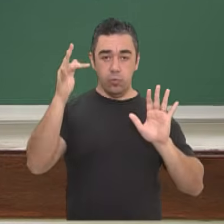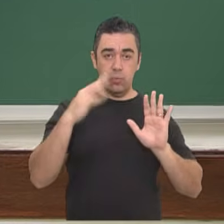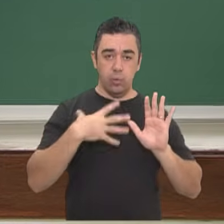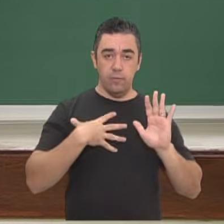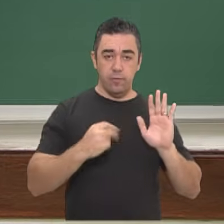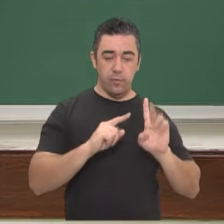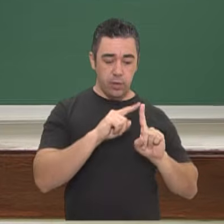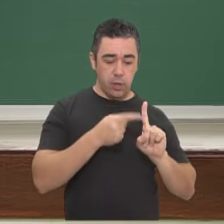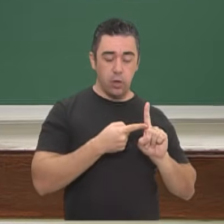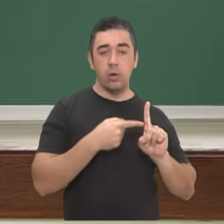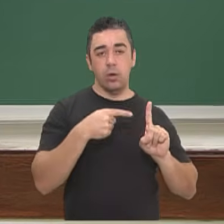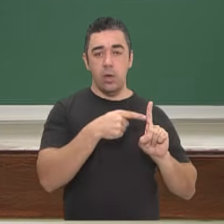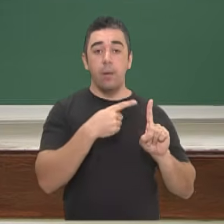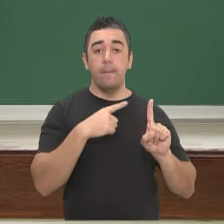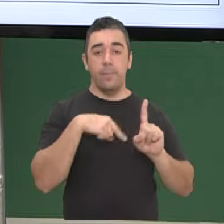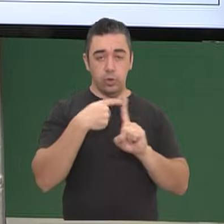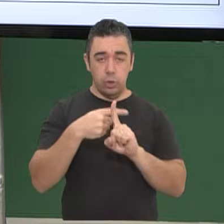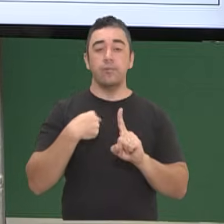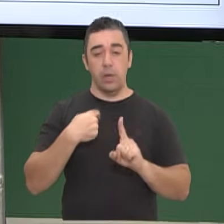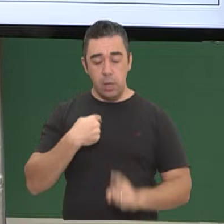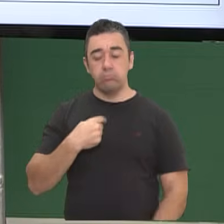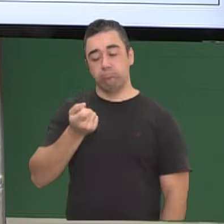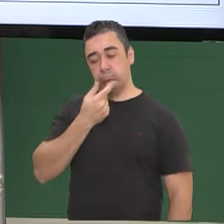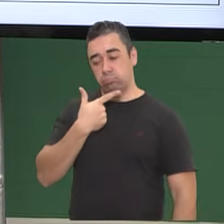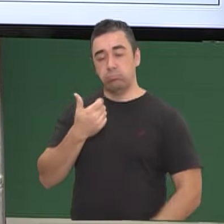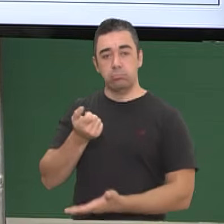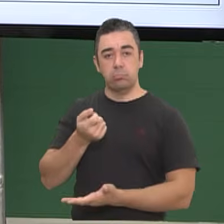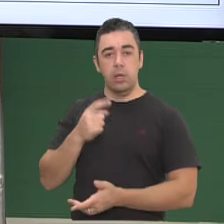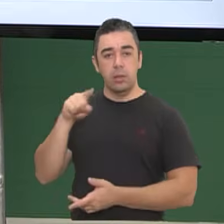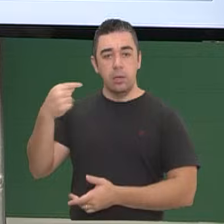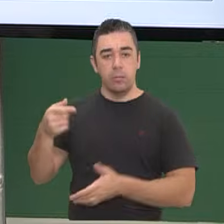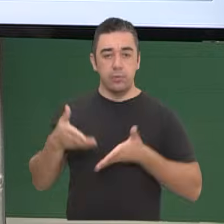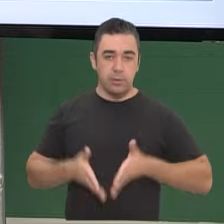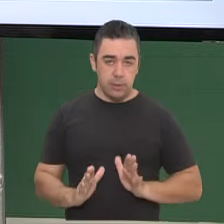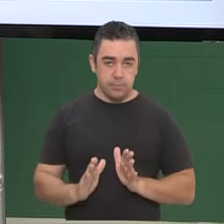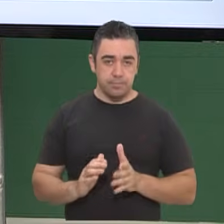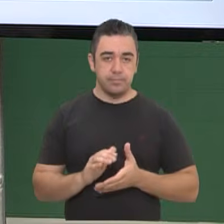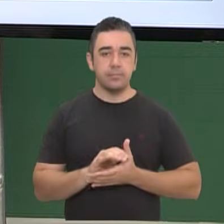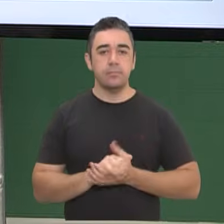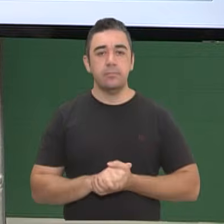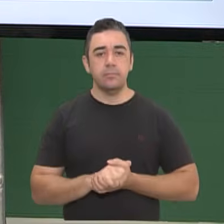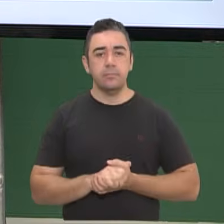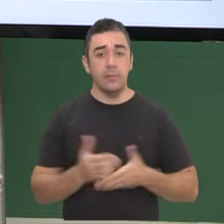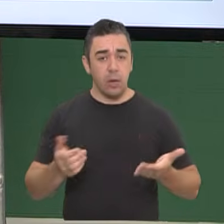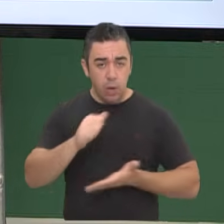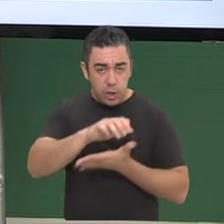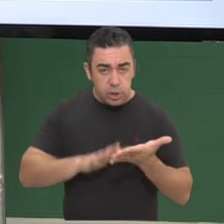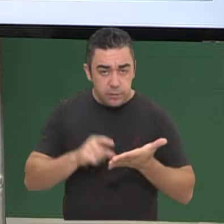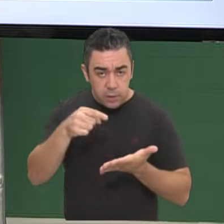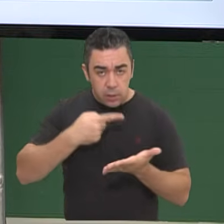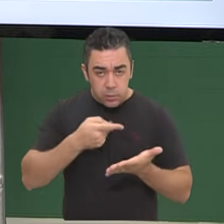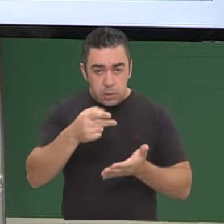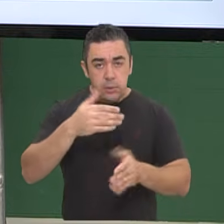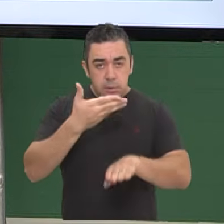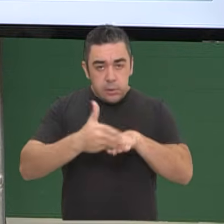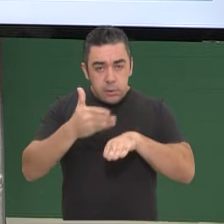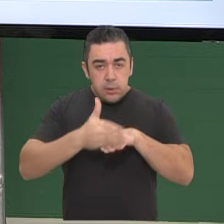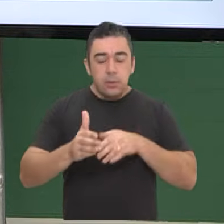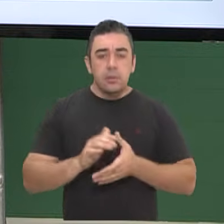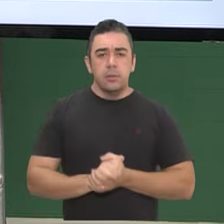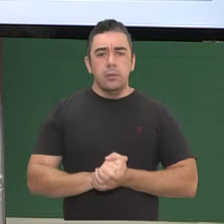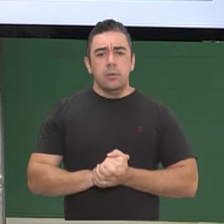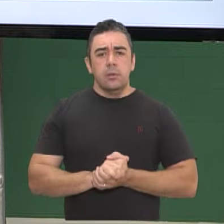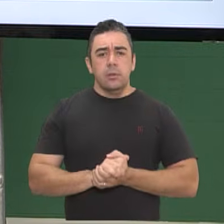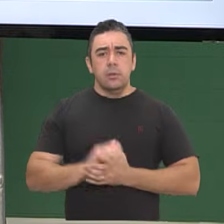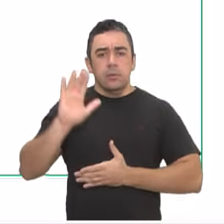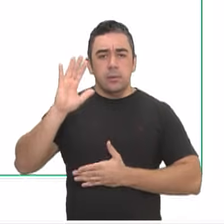ter um filho positivo, eu vou ter que tomar essa medicação logo após o parto. Um exercício para a gente treinar, então.